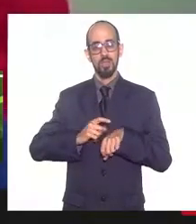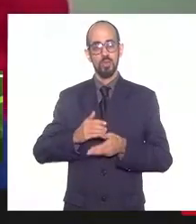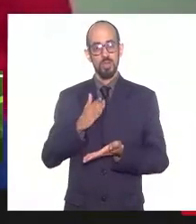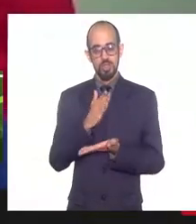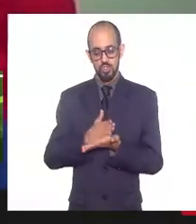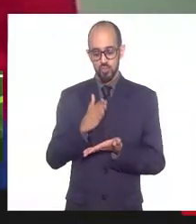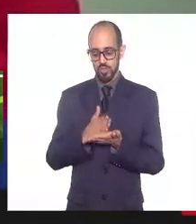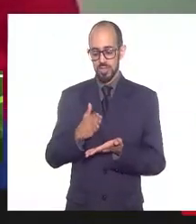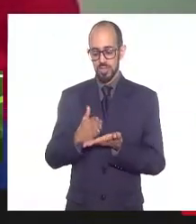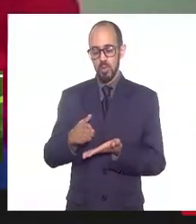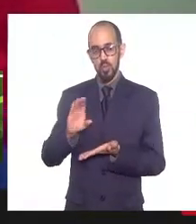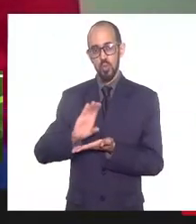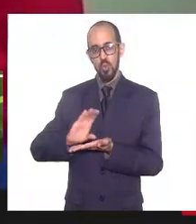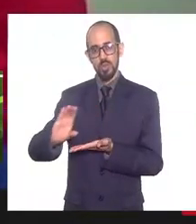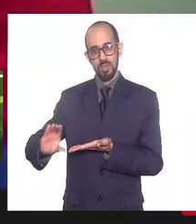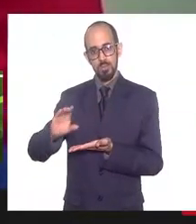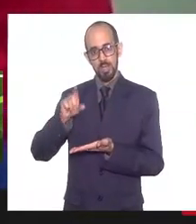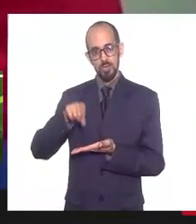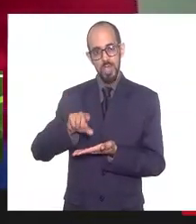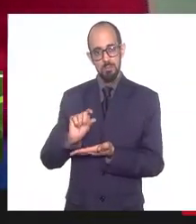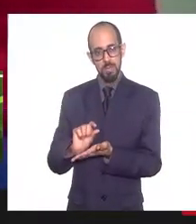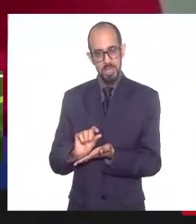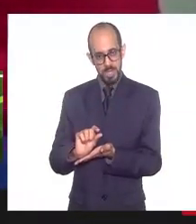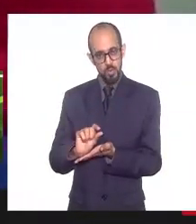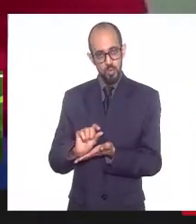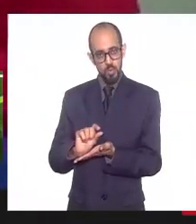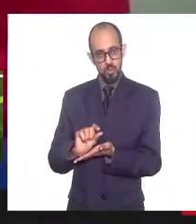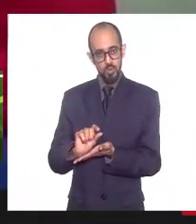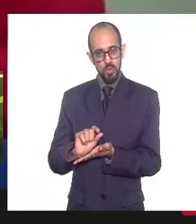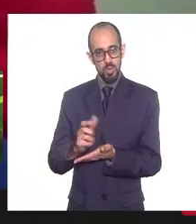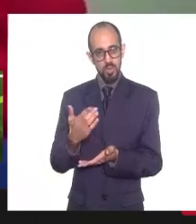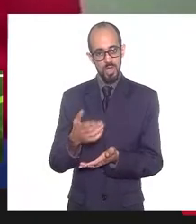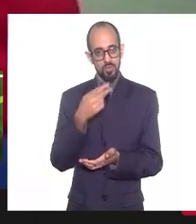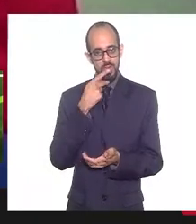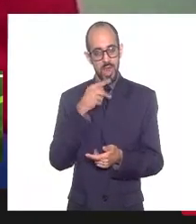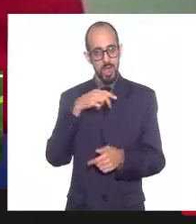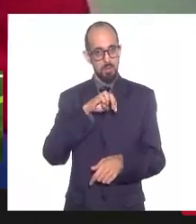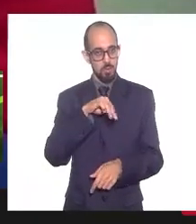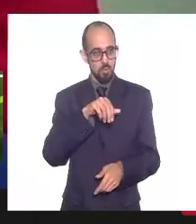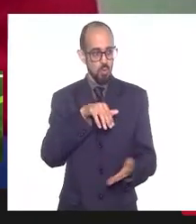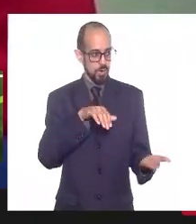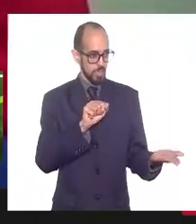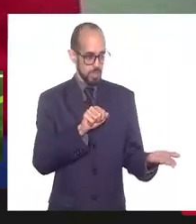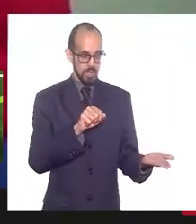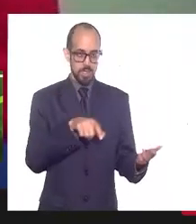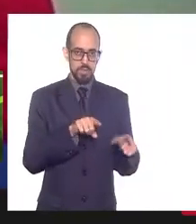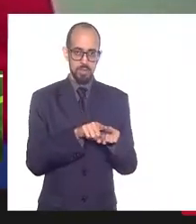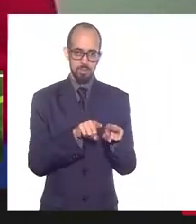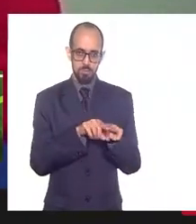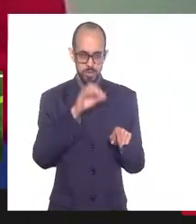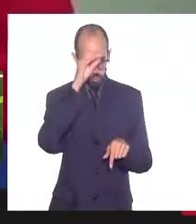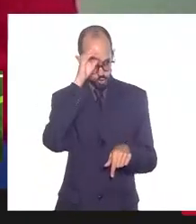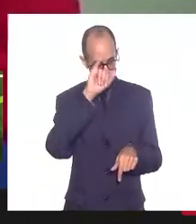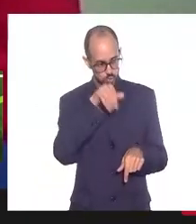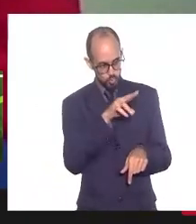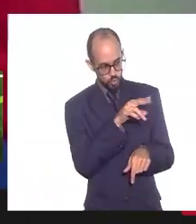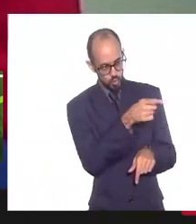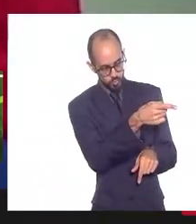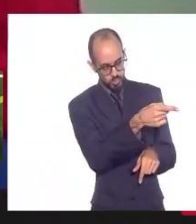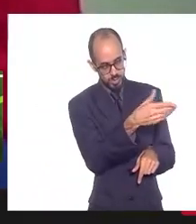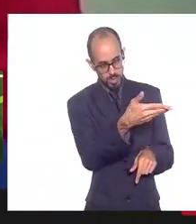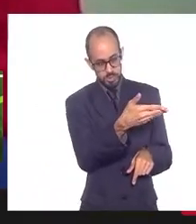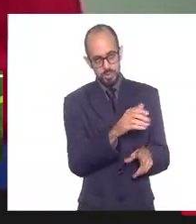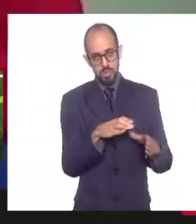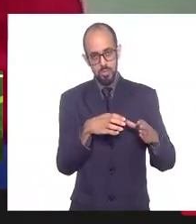do orçamento, que é tão pequeno, eu quero dizer aqui, deputada Mônica e deputada Tia Ju, que são da Comissão de